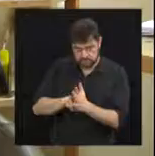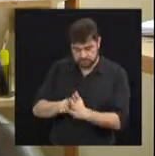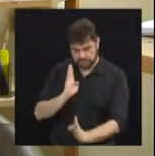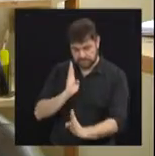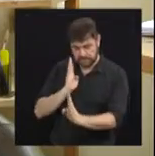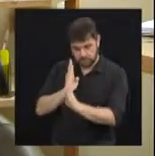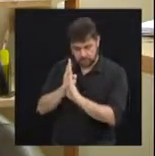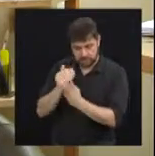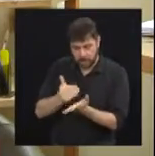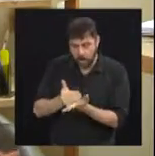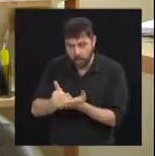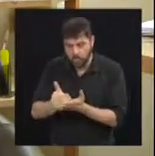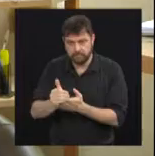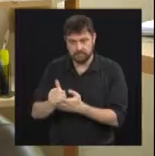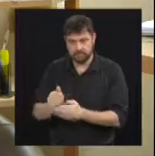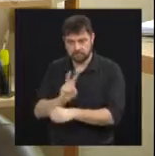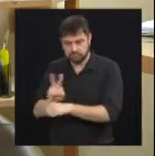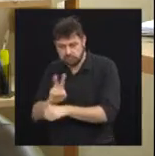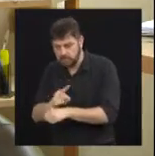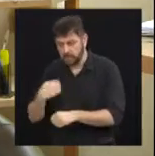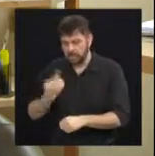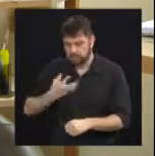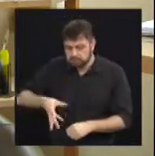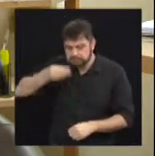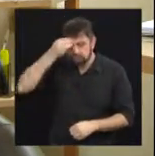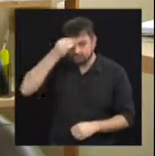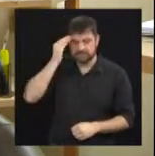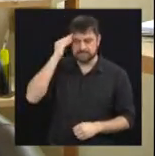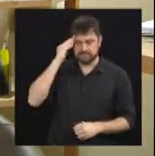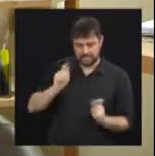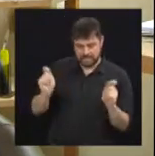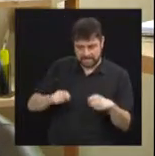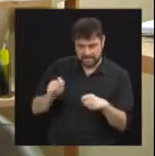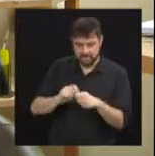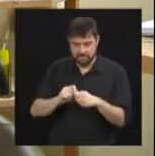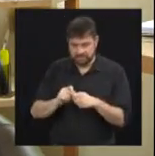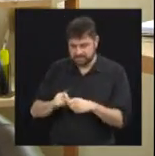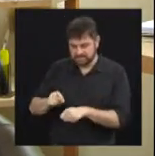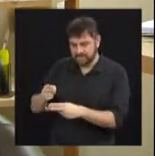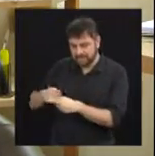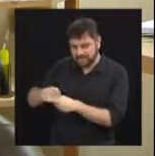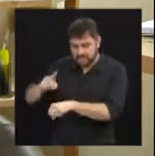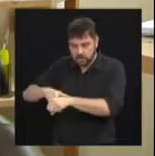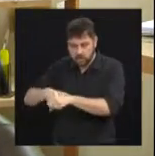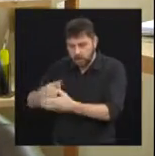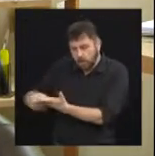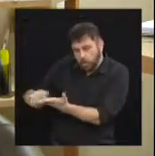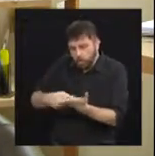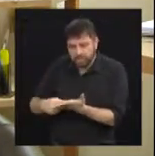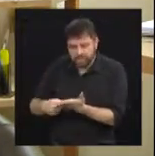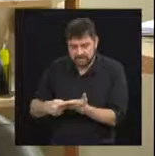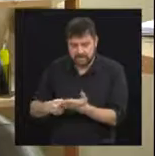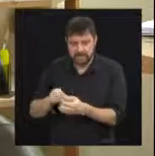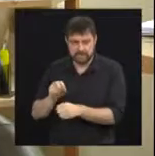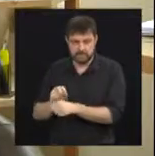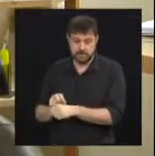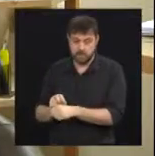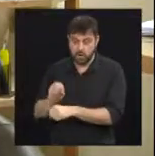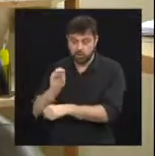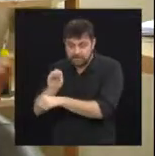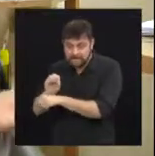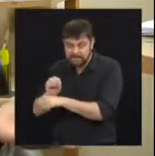investigação inicial são essenciais para que nós saibamos se é possível realizar um coito programado, um tratamento de menor complexidade, uma